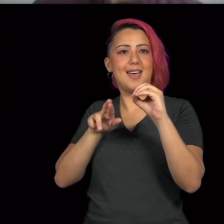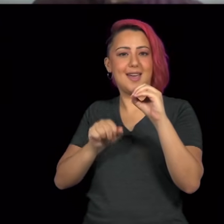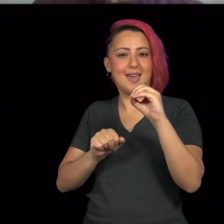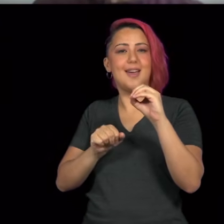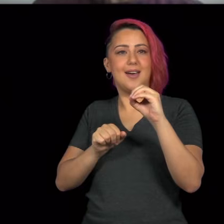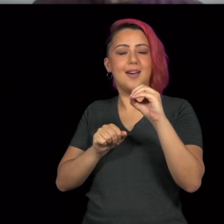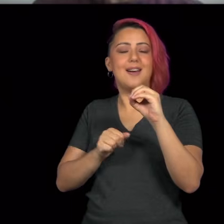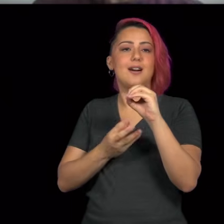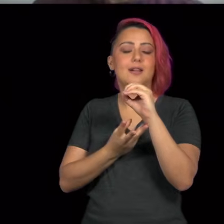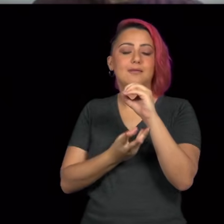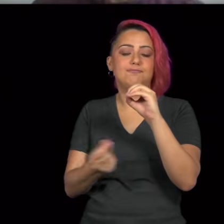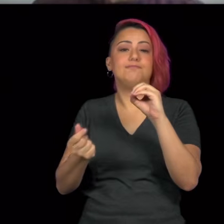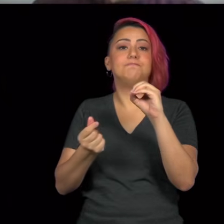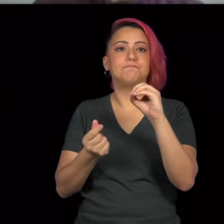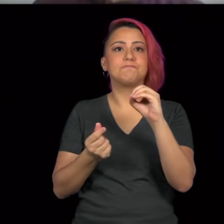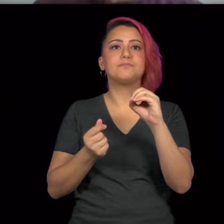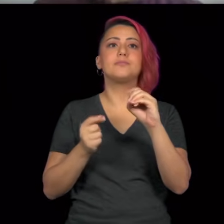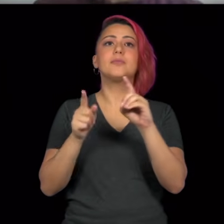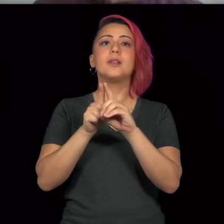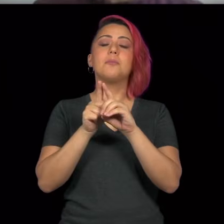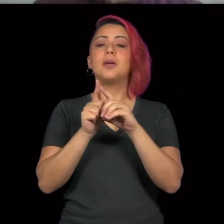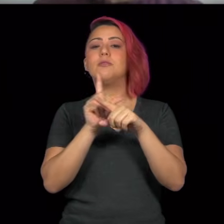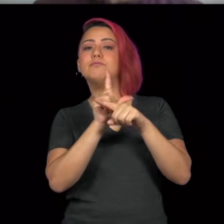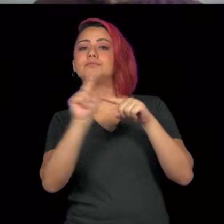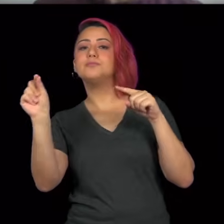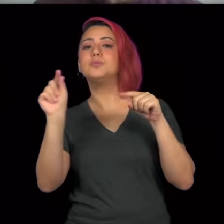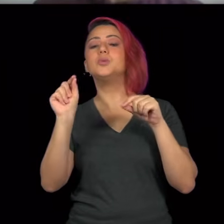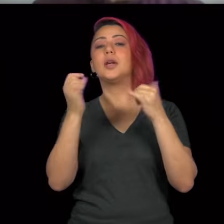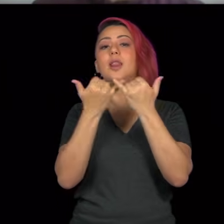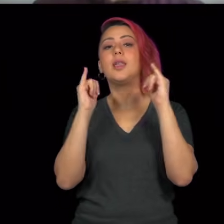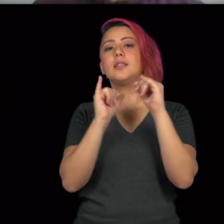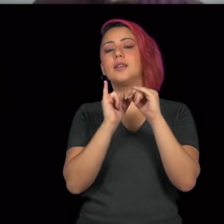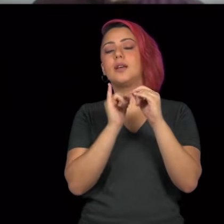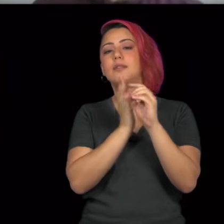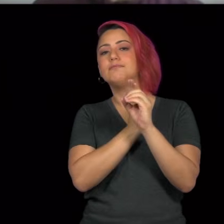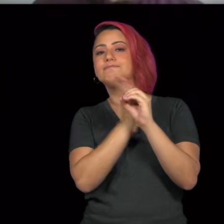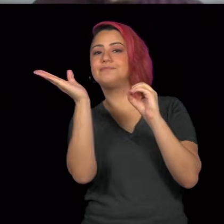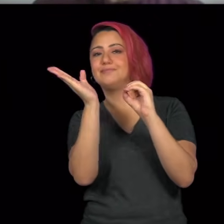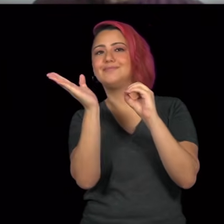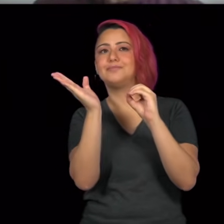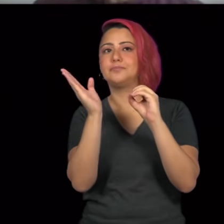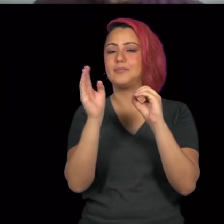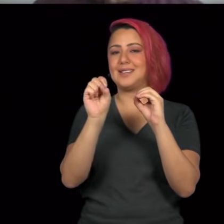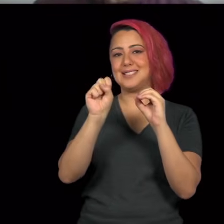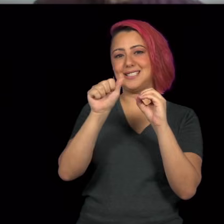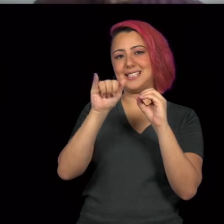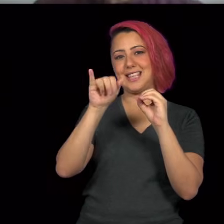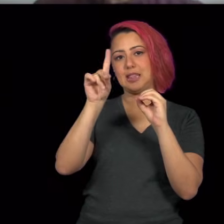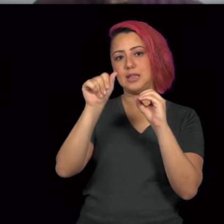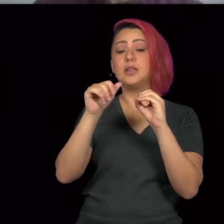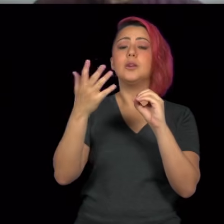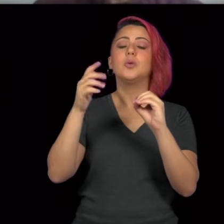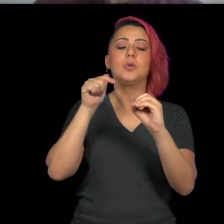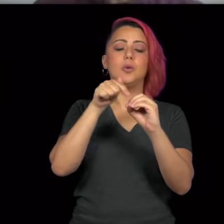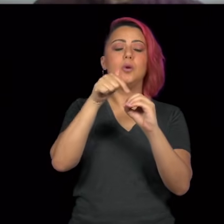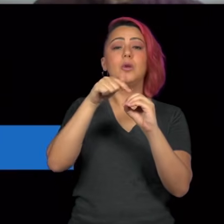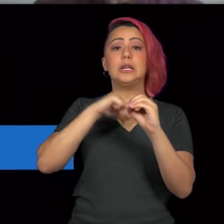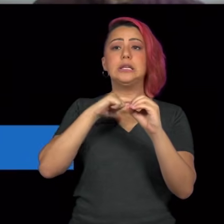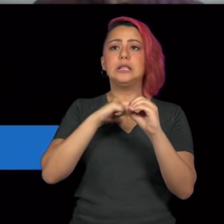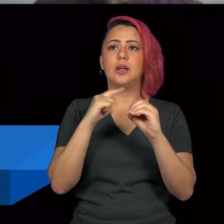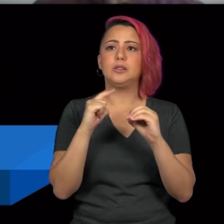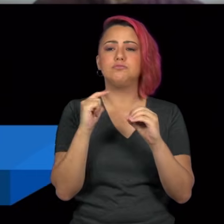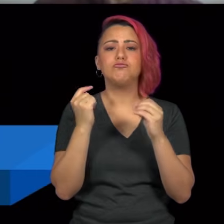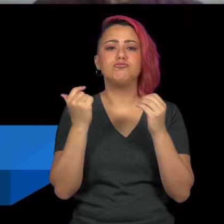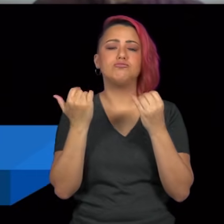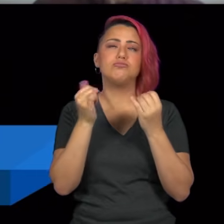emissor, e a saída do fluxo de corrente. Bom, então, um sinal elétrico, ele possui uma fonte, né, como uma